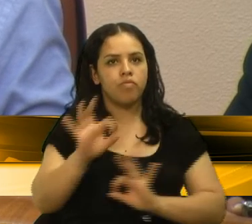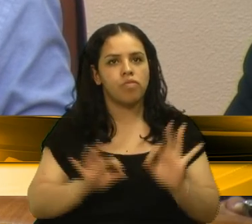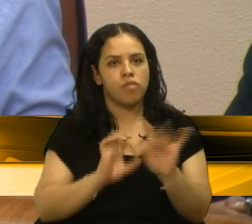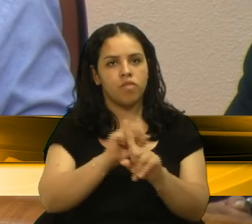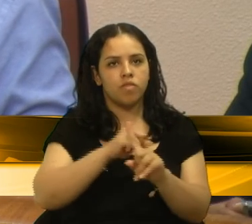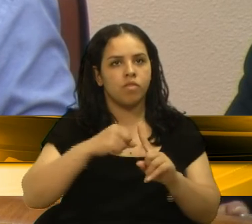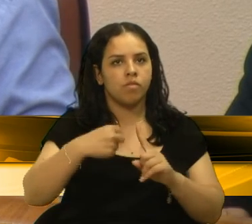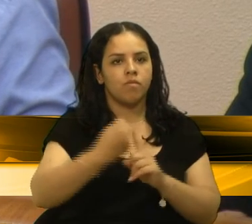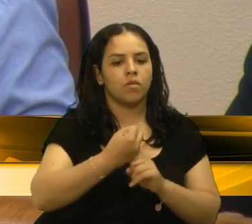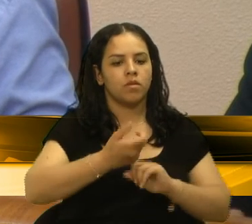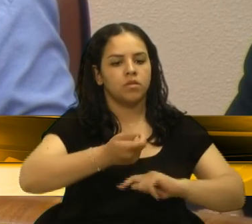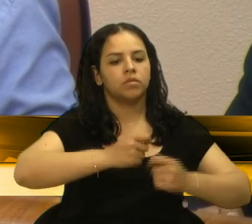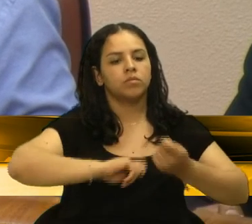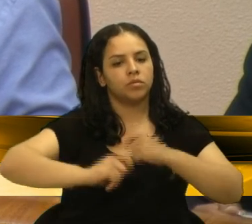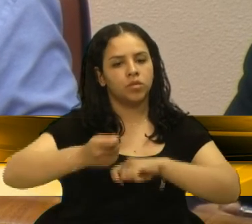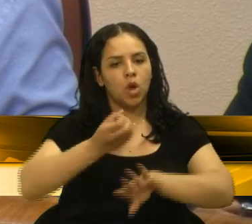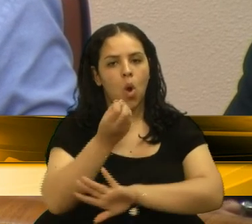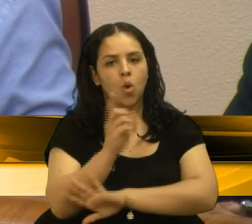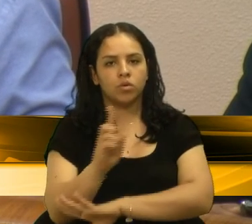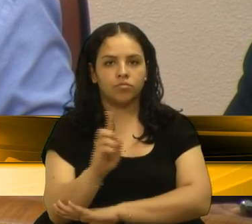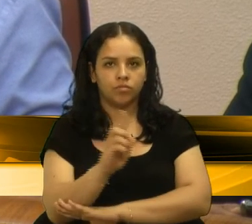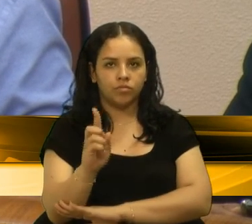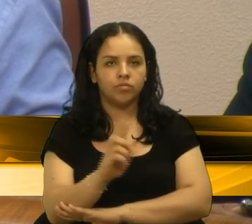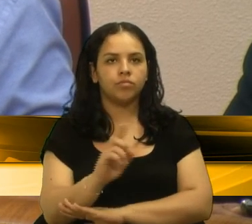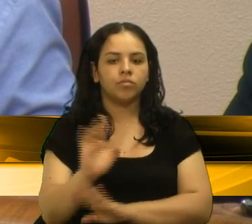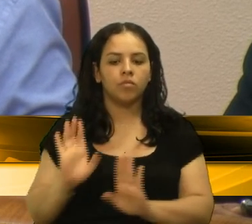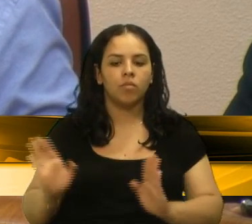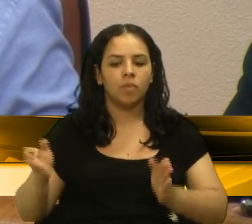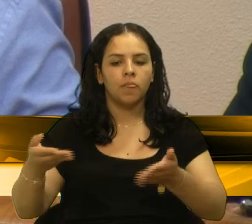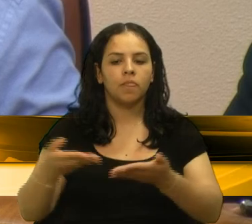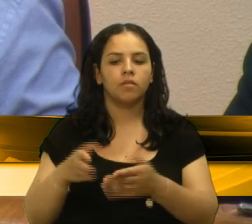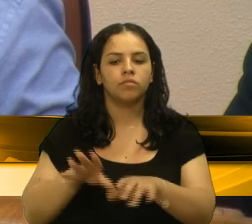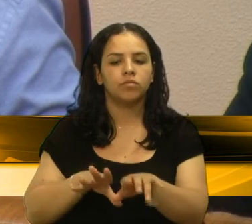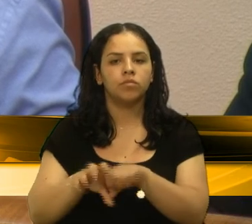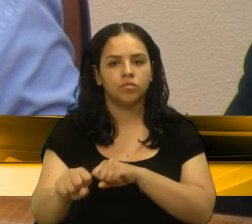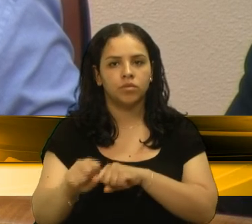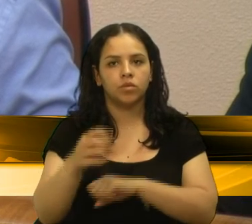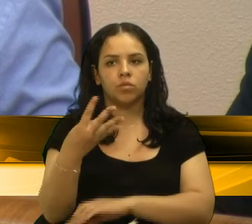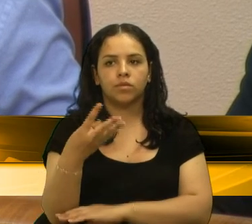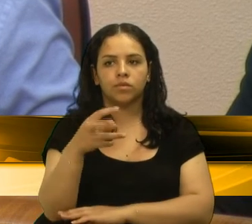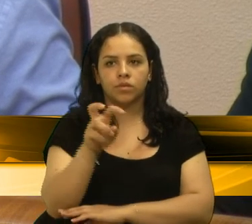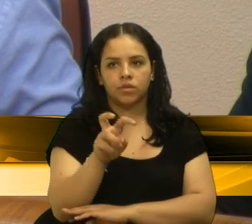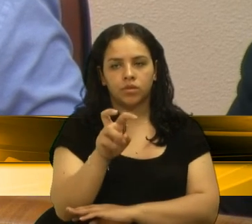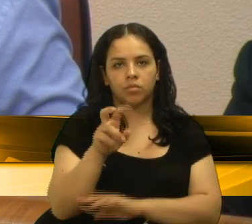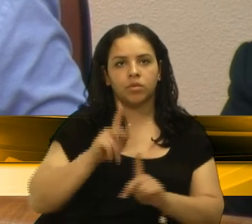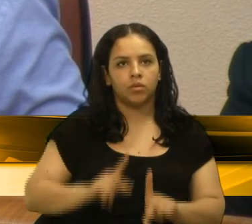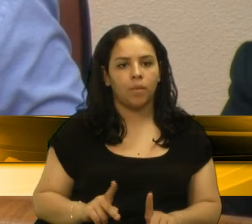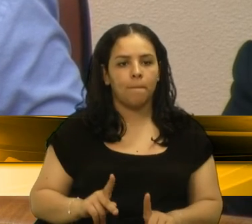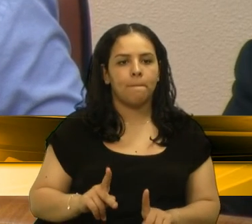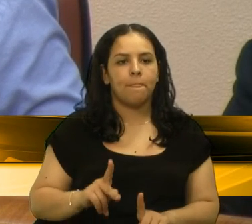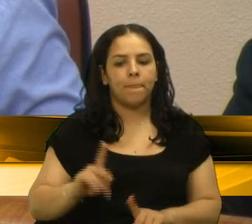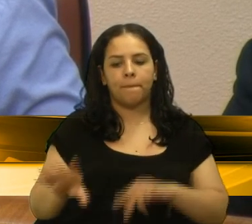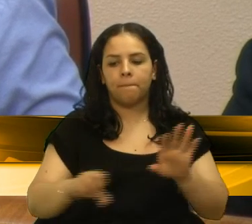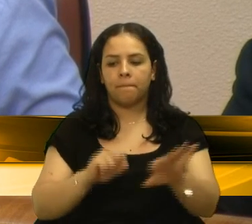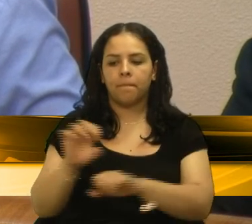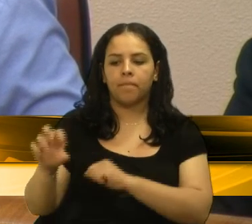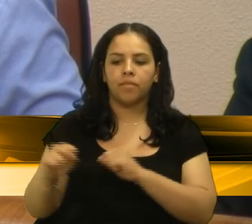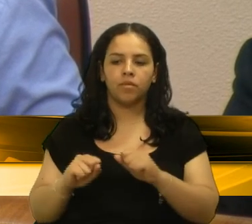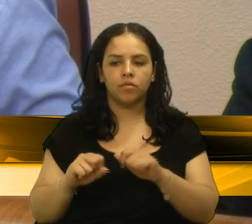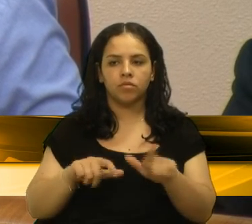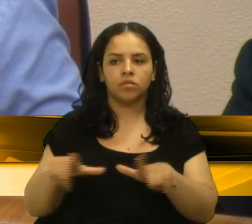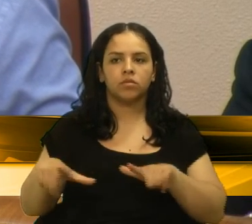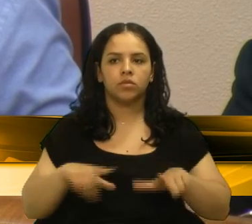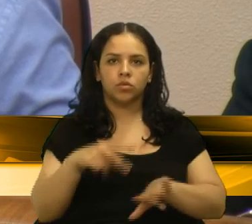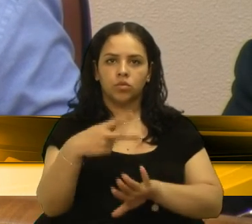lá administrando a UPA Zona Norte ou não. Essa comissão ela é formada por 4 ou 5 membros, estou puxando de cabeça, dentre os quais 2